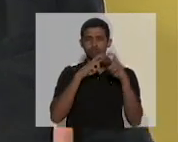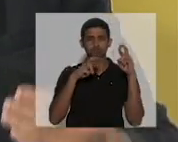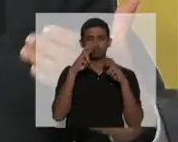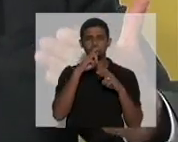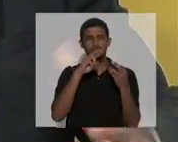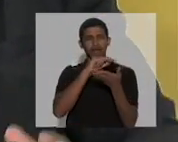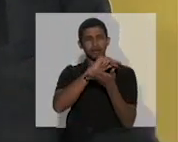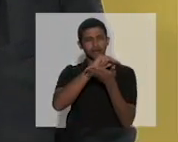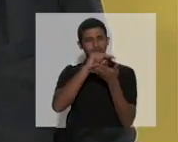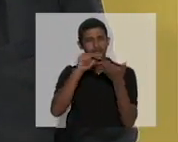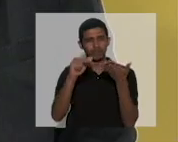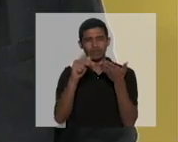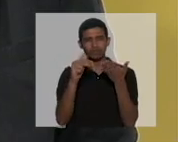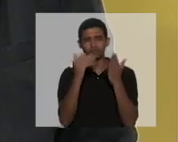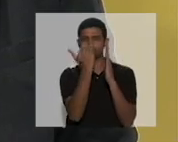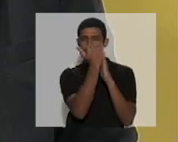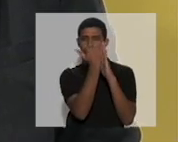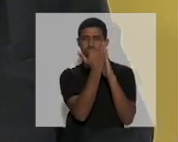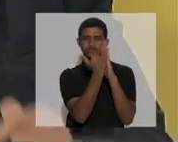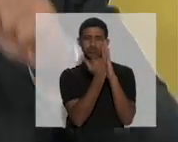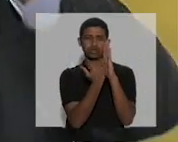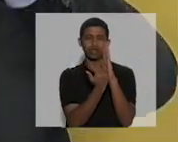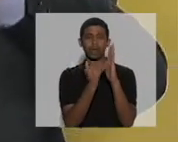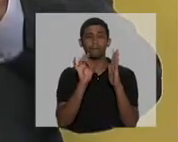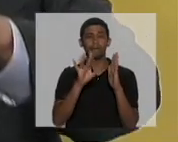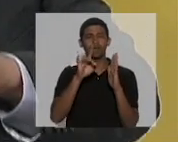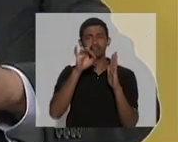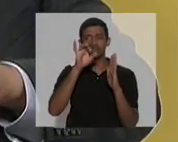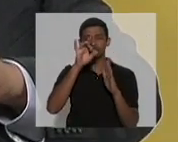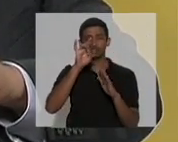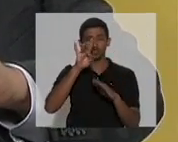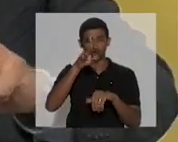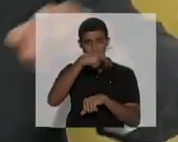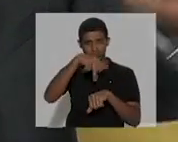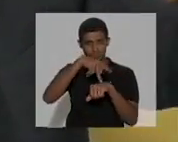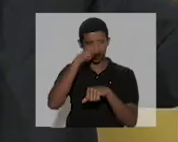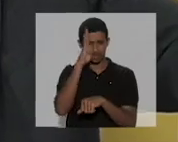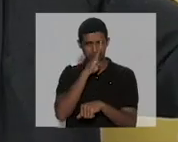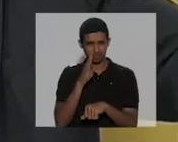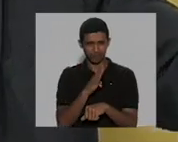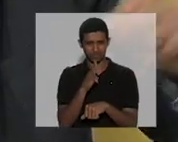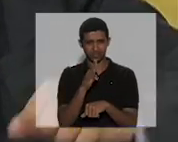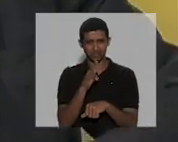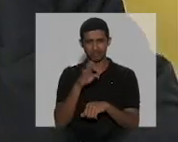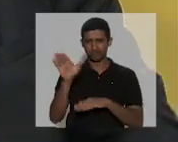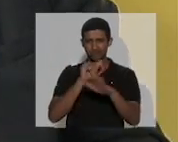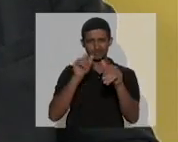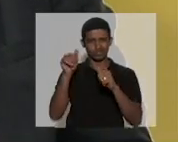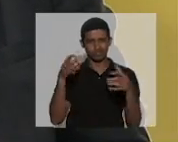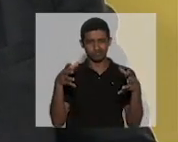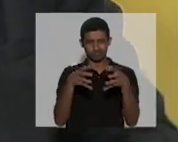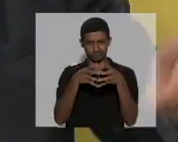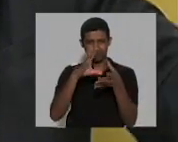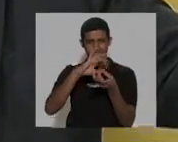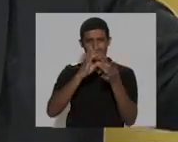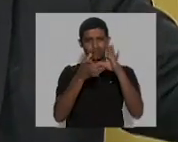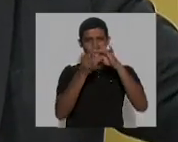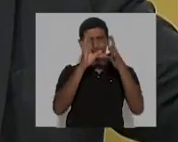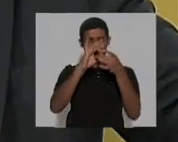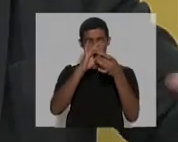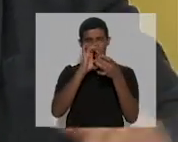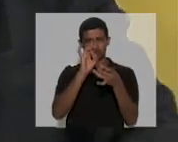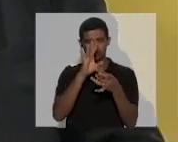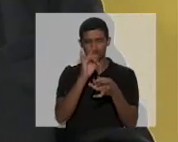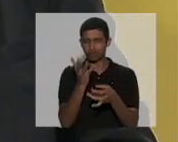observam quais critérios? Só o Brasil, para sediar a Olimpíada, é que